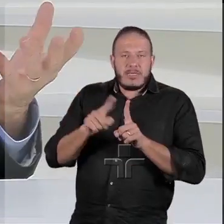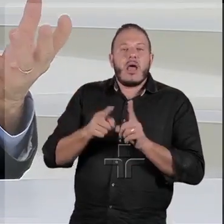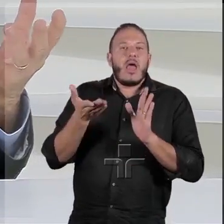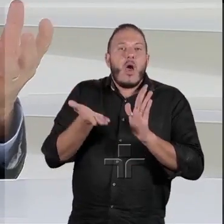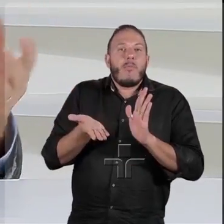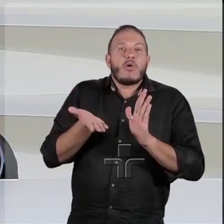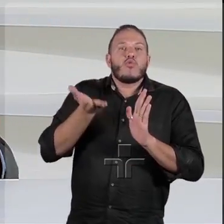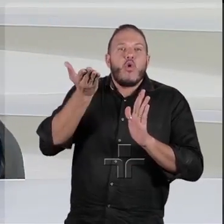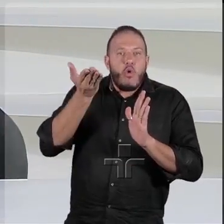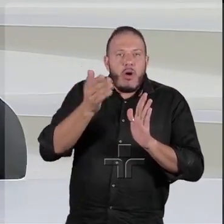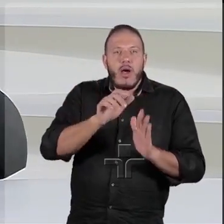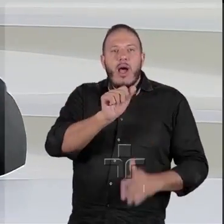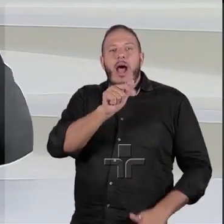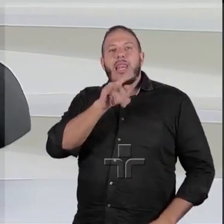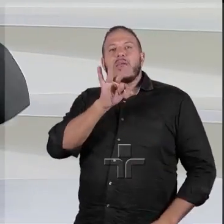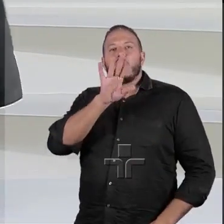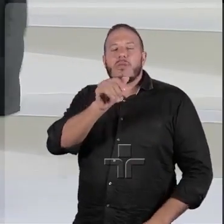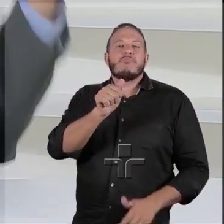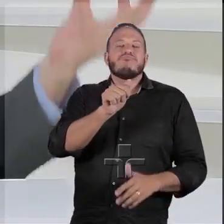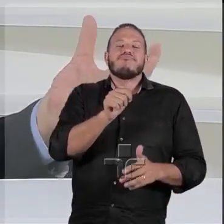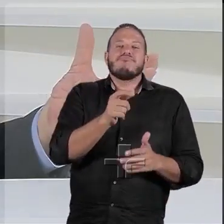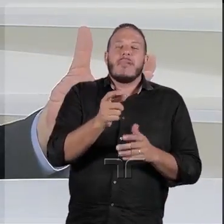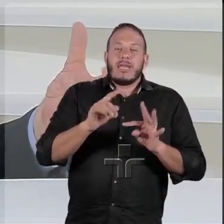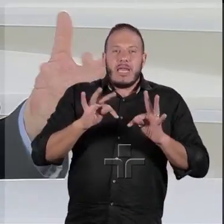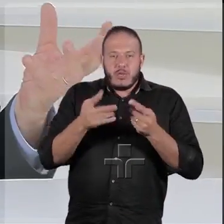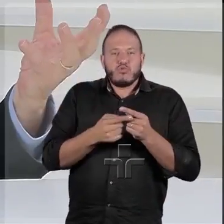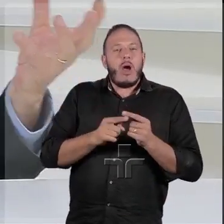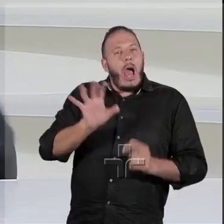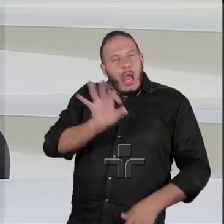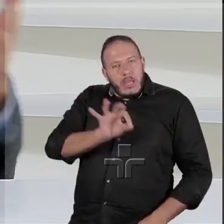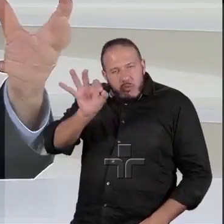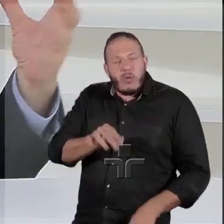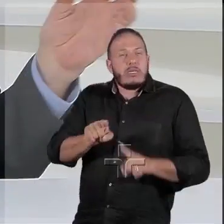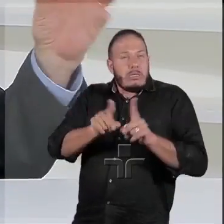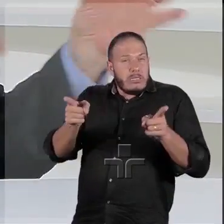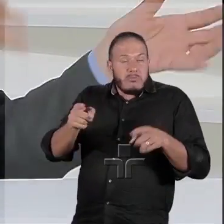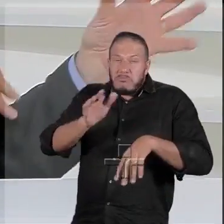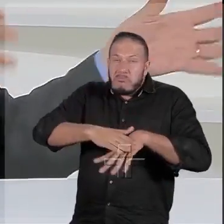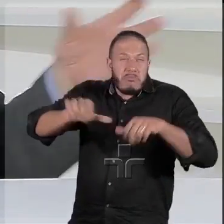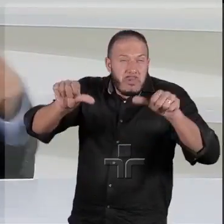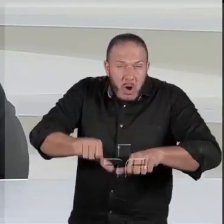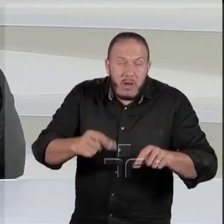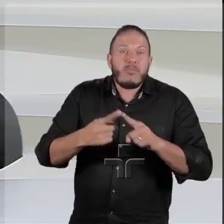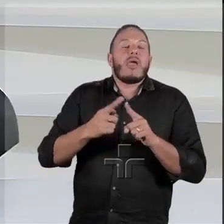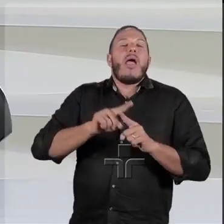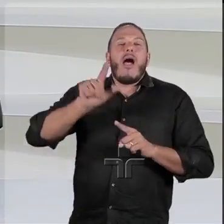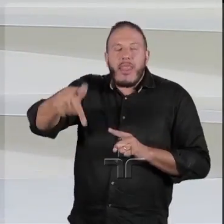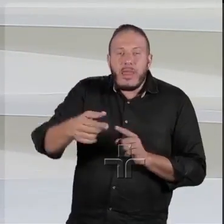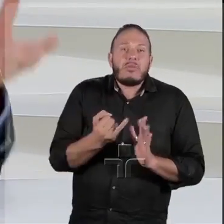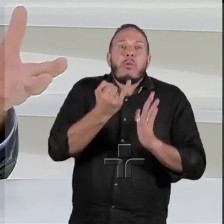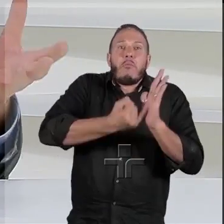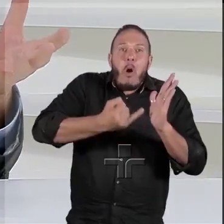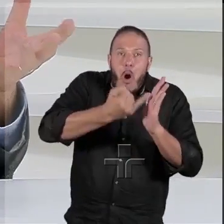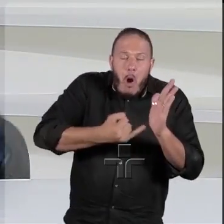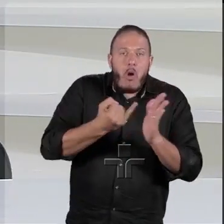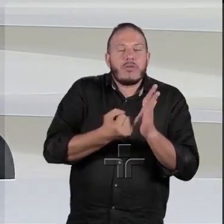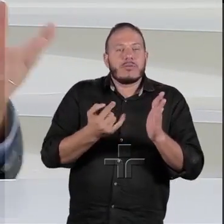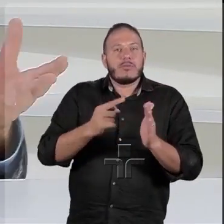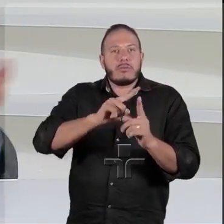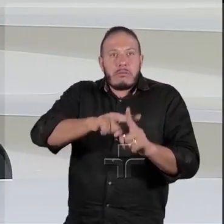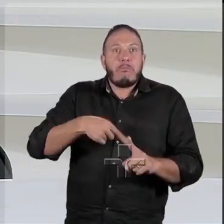dessas contribuições. E aí o monstrengo ficou mais feio ainda, porque além daqueles impostos, agora a gente tem